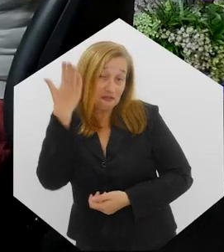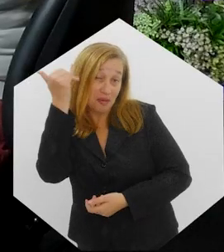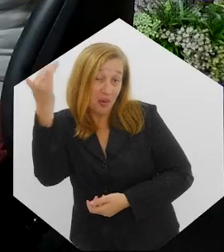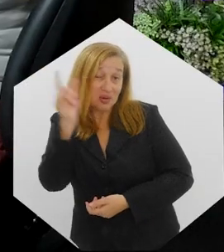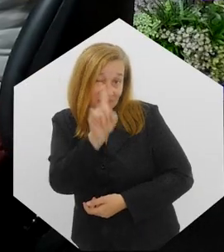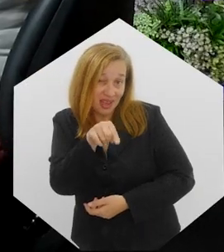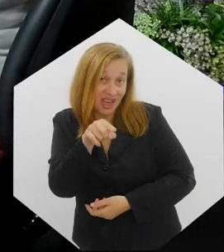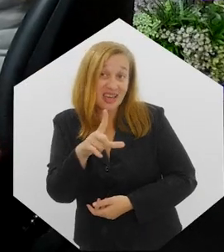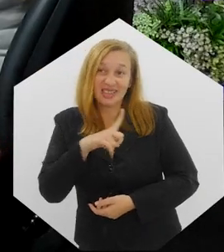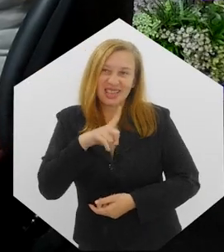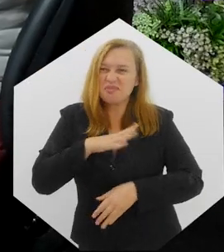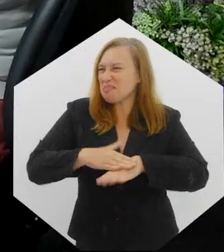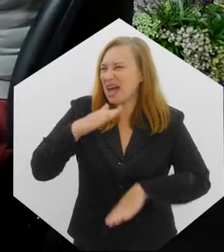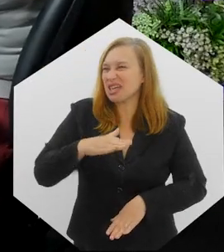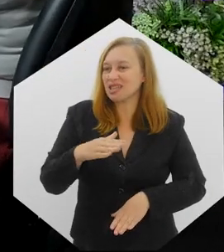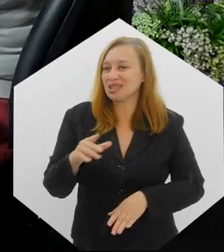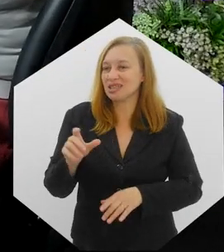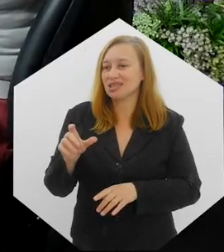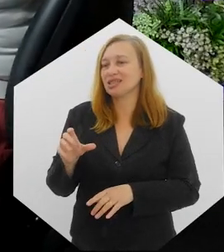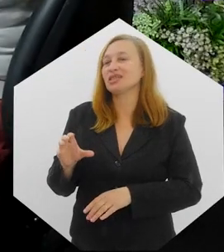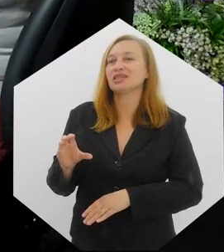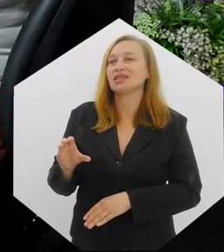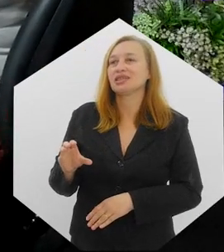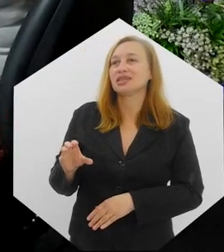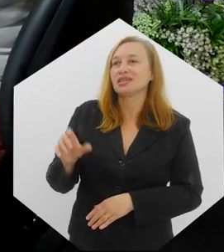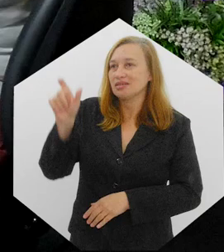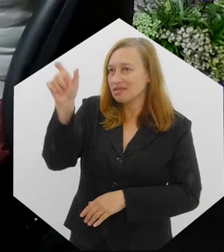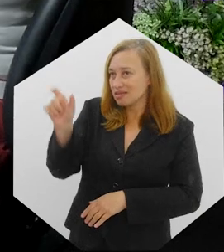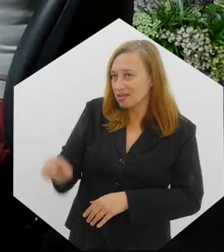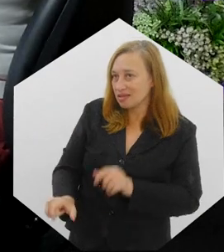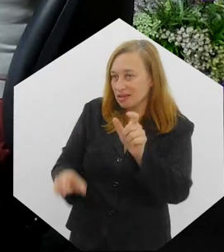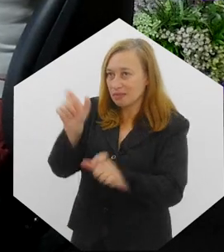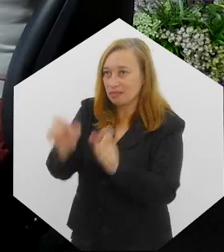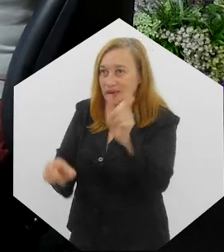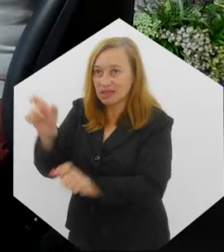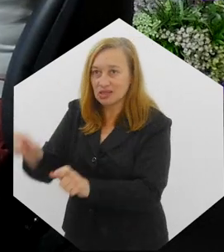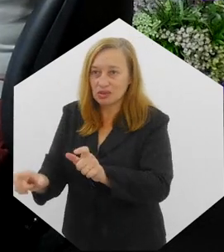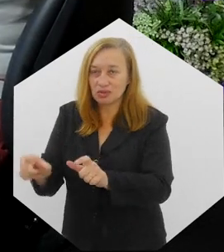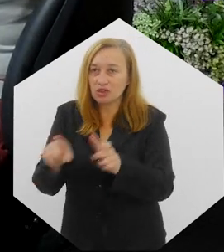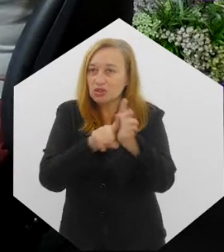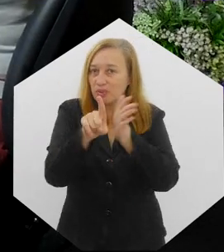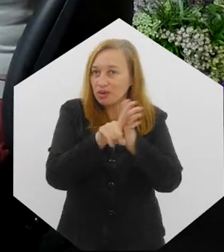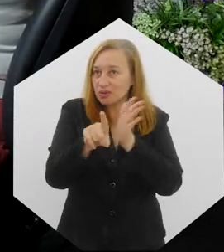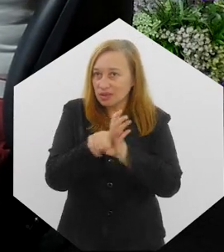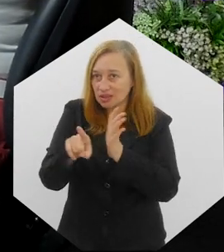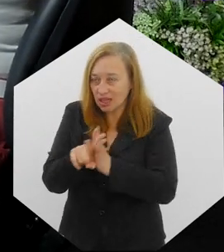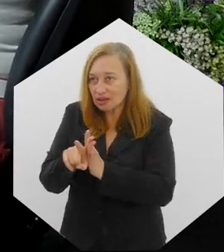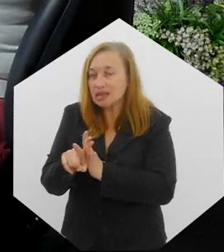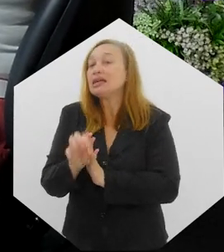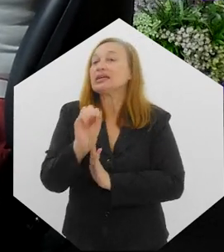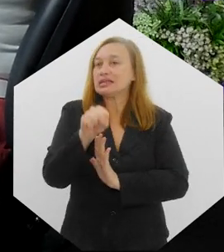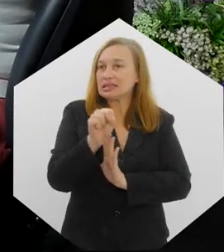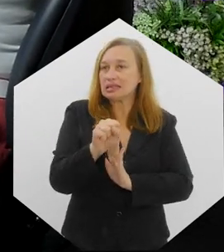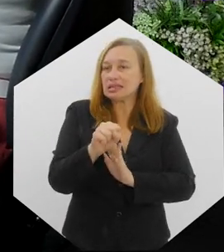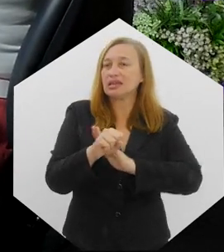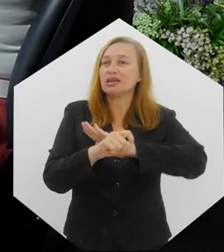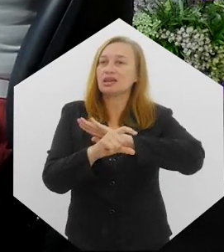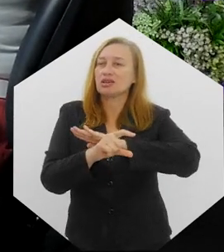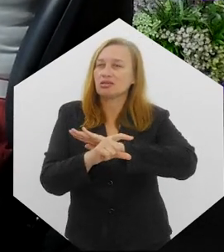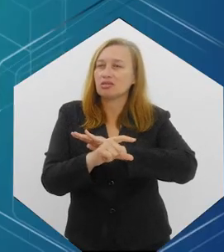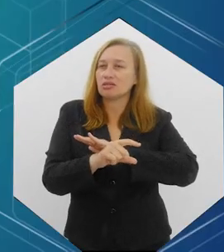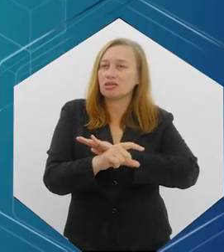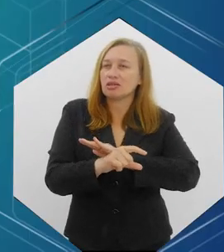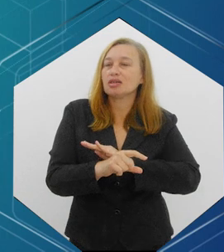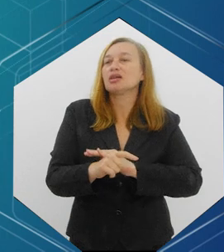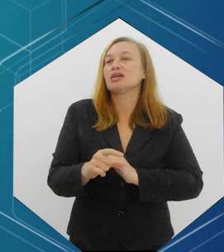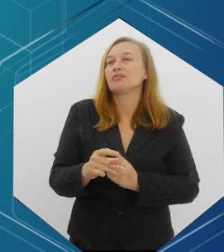doutor Google, né? Que tá. Tem o É o que tem mais paciente, né? É o médico que mais tem paciente. é o que mais tem